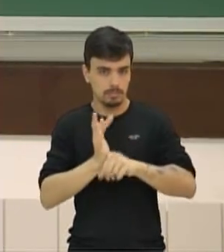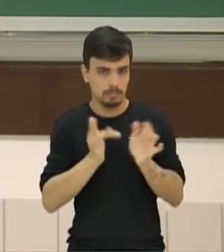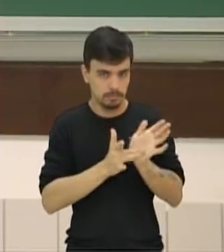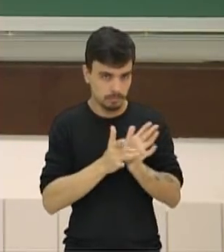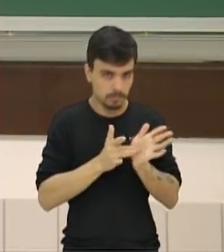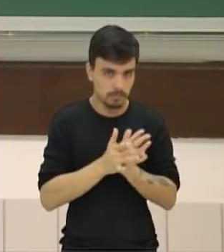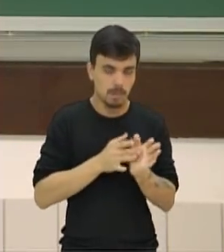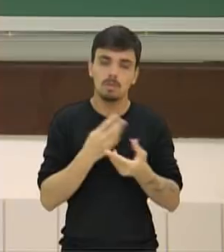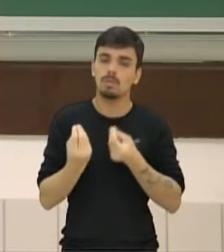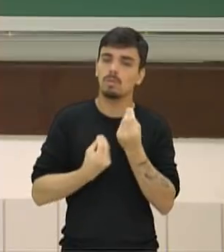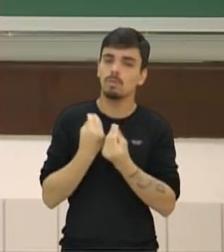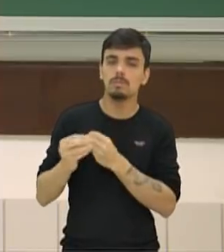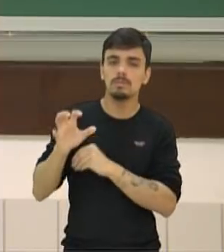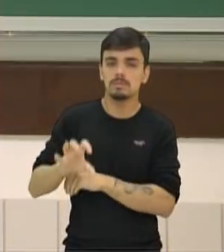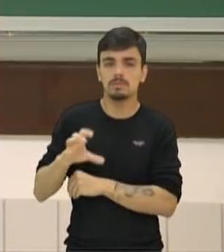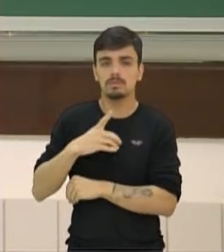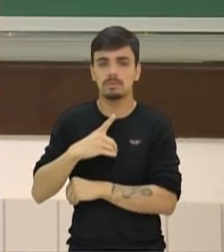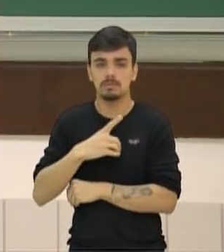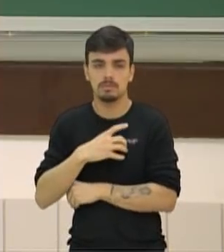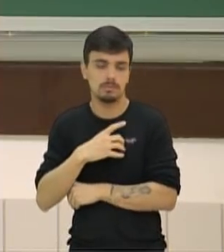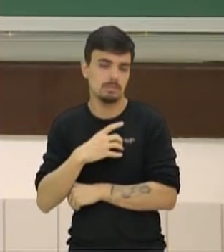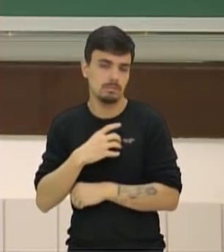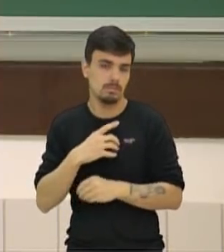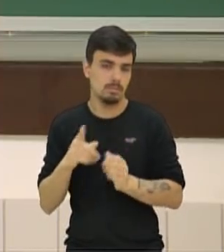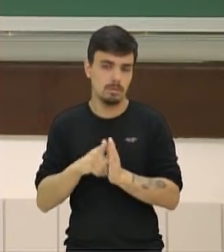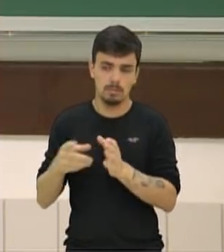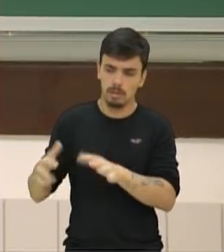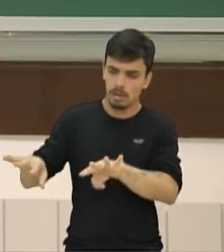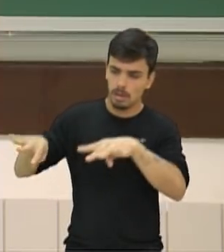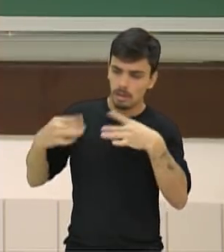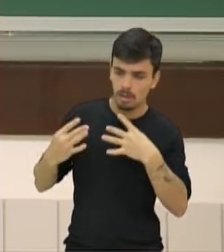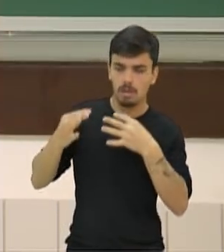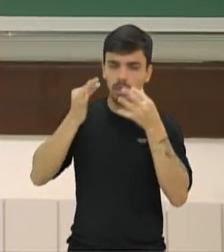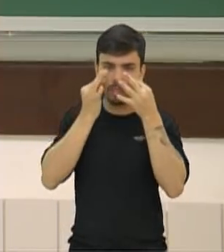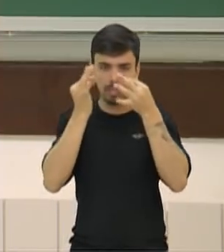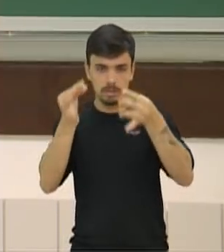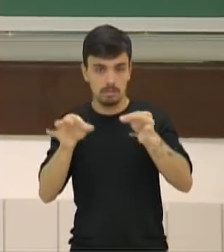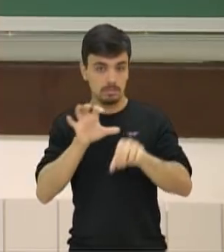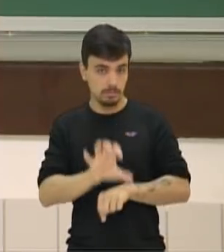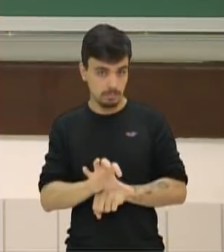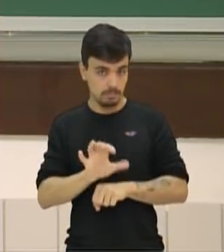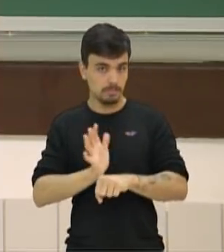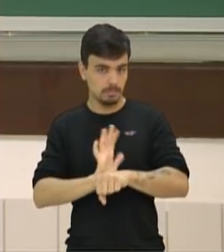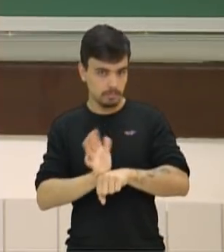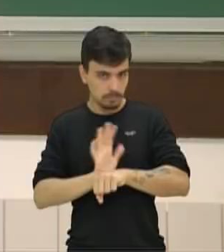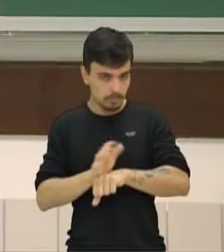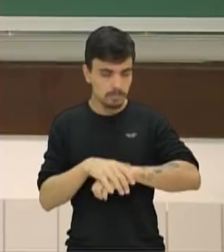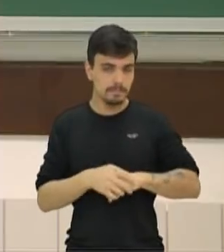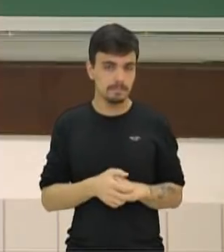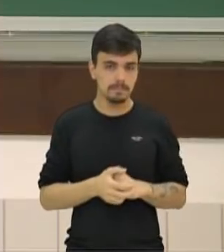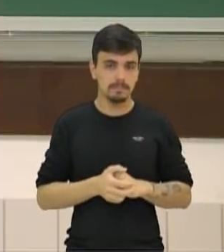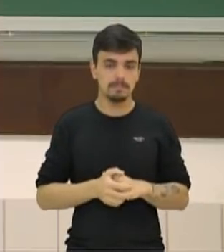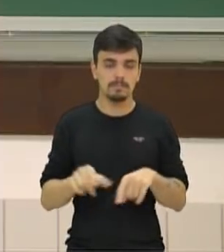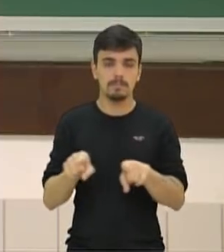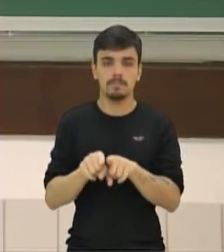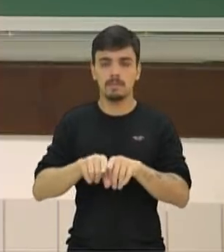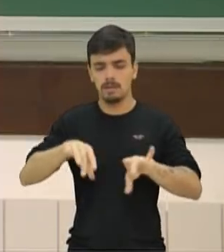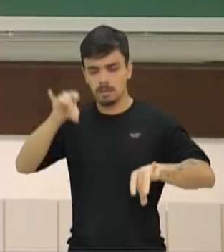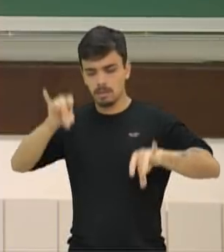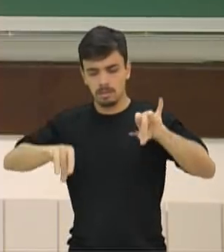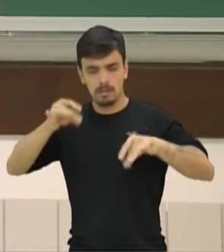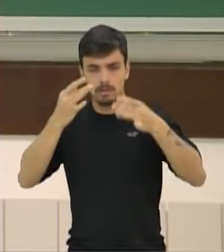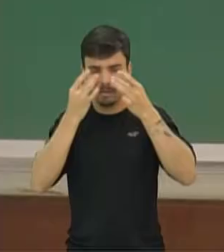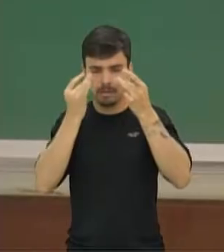né, como uma forma a mais de atraí-los para prestar atenção nessas encenações, né. E o teatro é